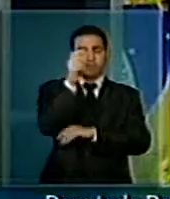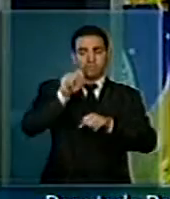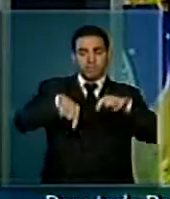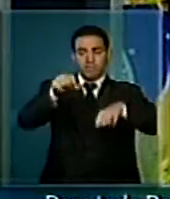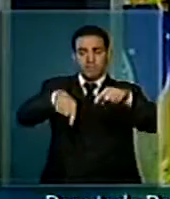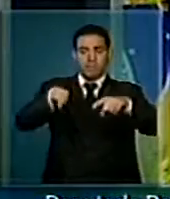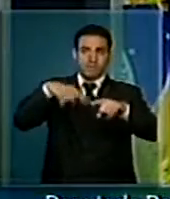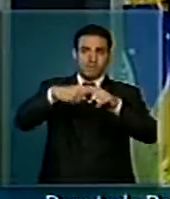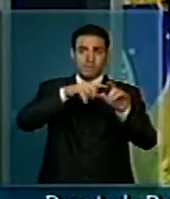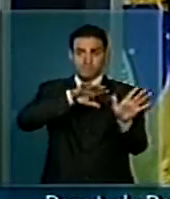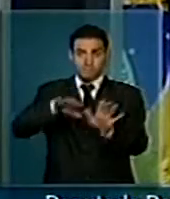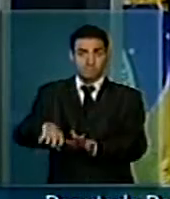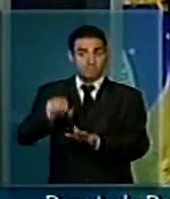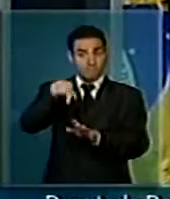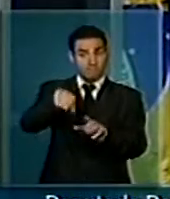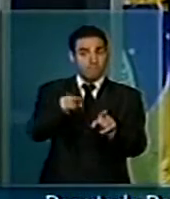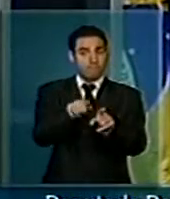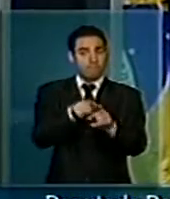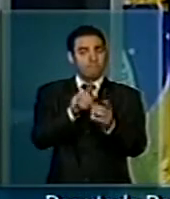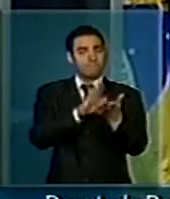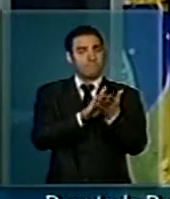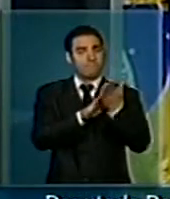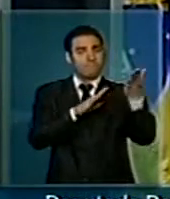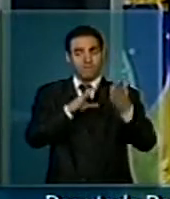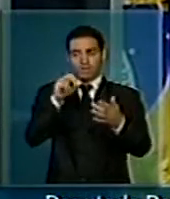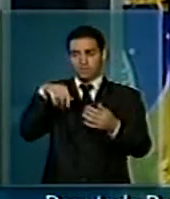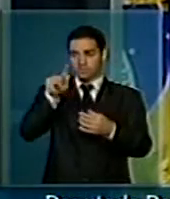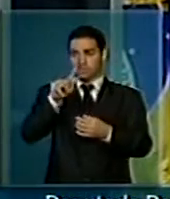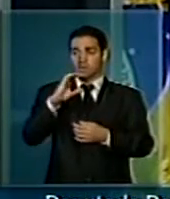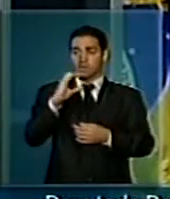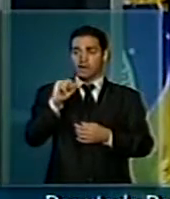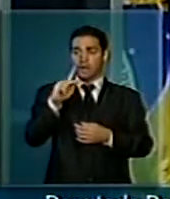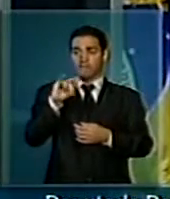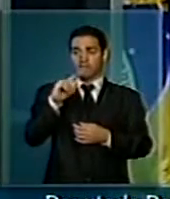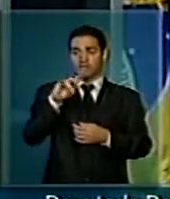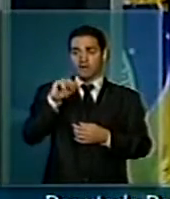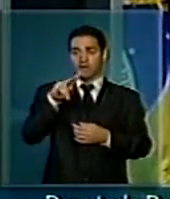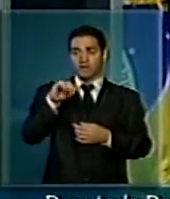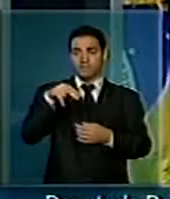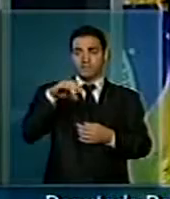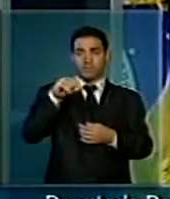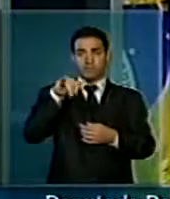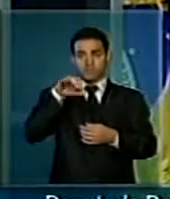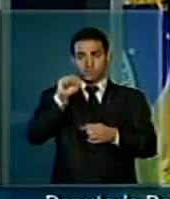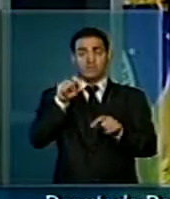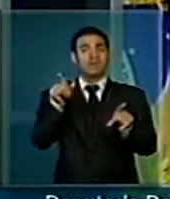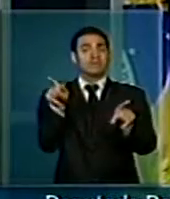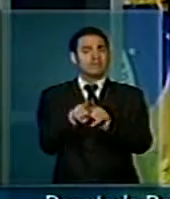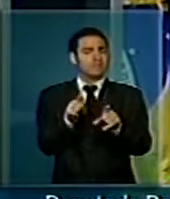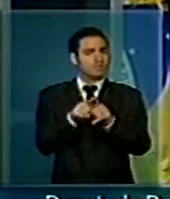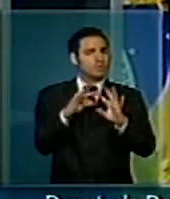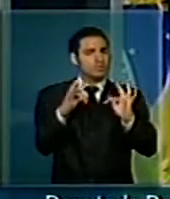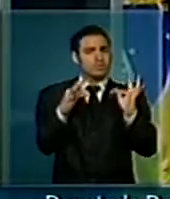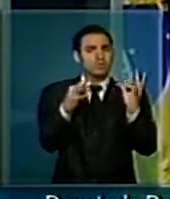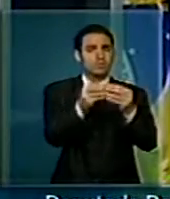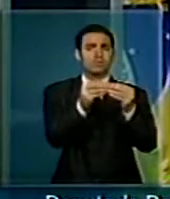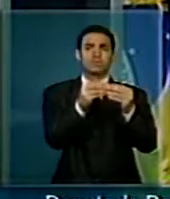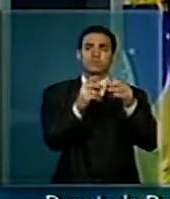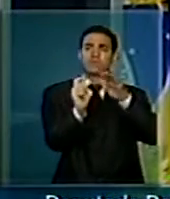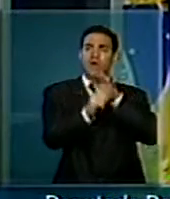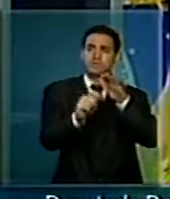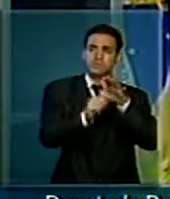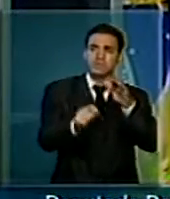os dirigentes da instituição Capivari Monos, abraço também a todas as instituições ambientalistas de nosso